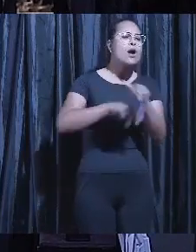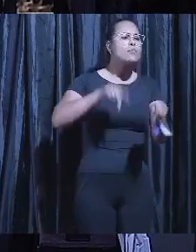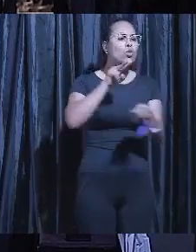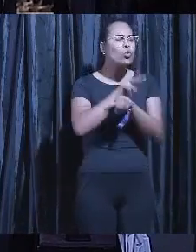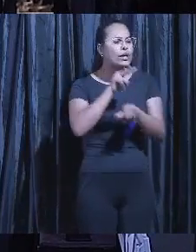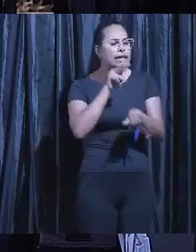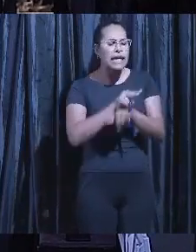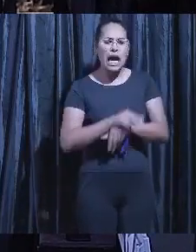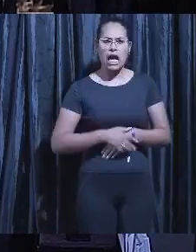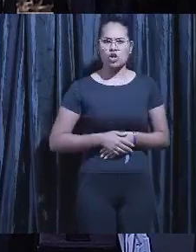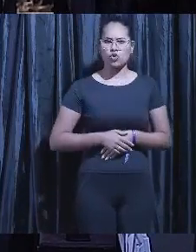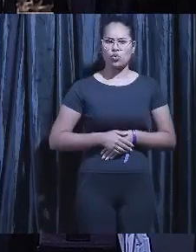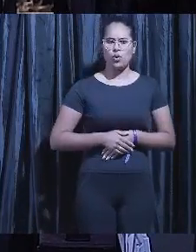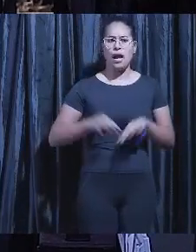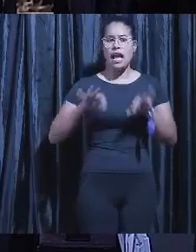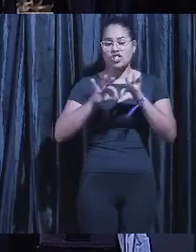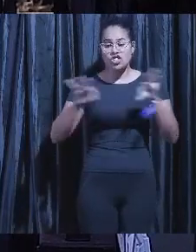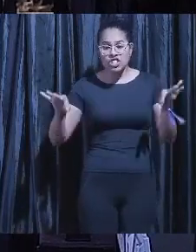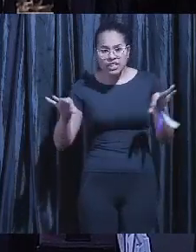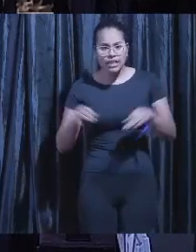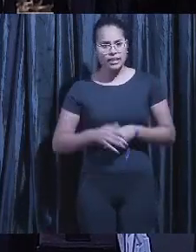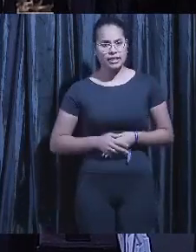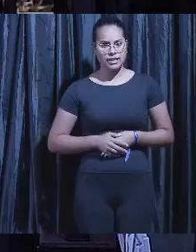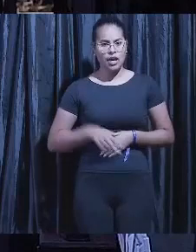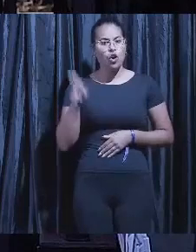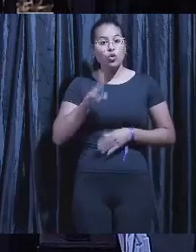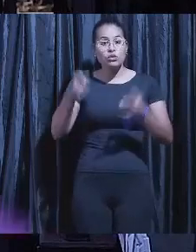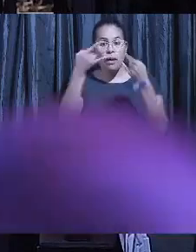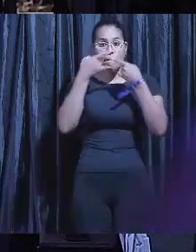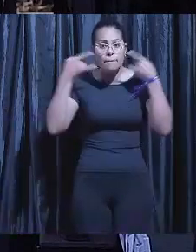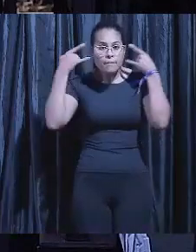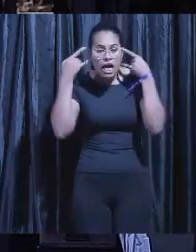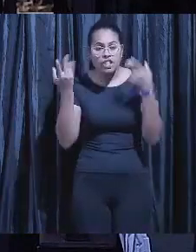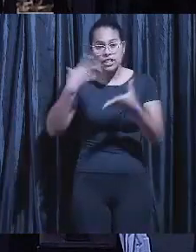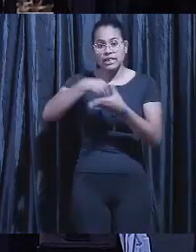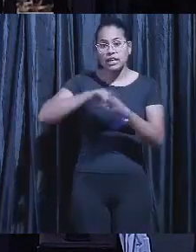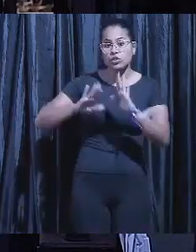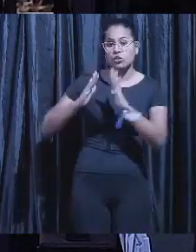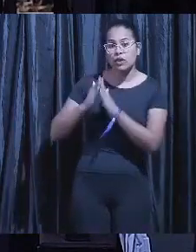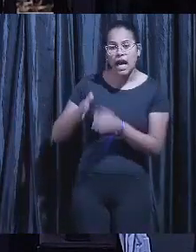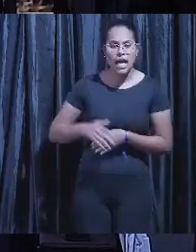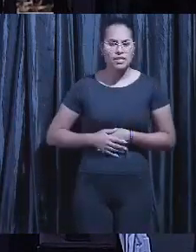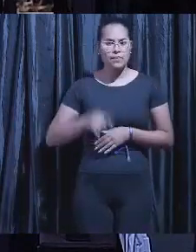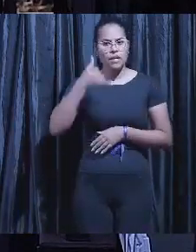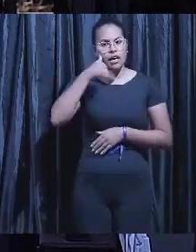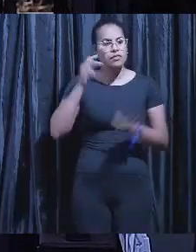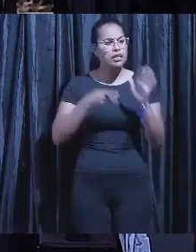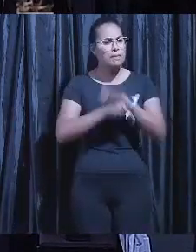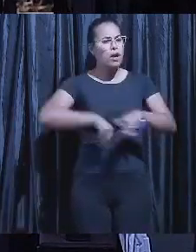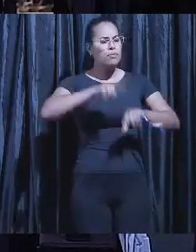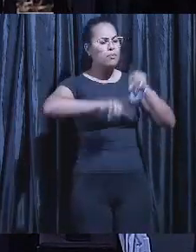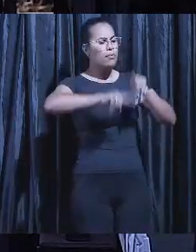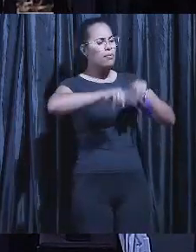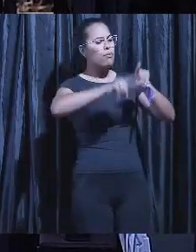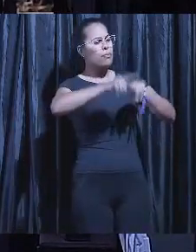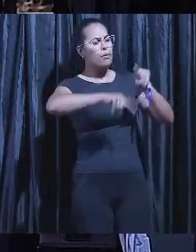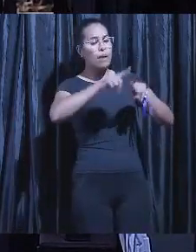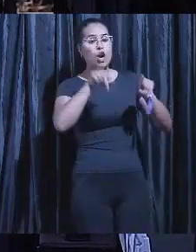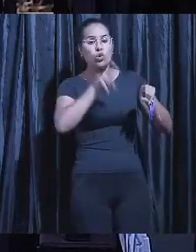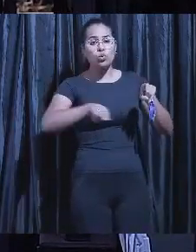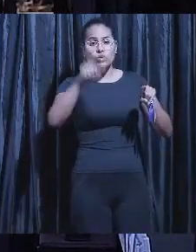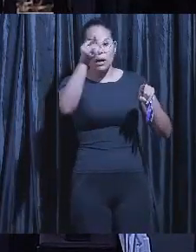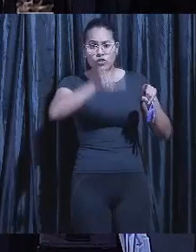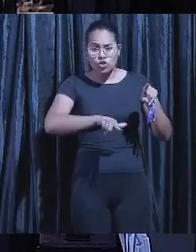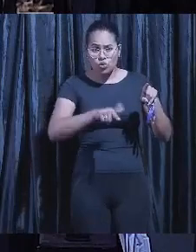pessoa infectada, usar máscara dentro de casa, não compartilhar os utensílios. Então, tinha uma série